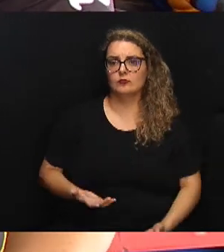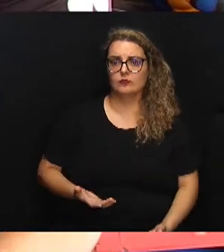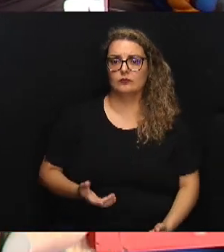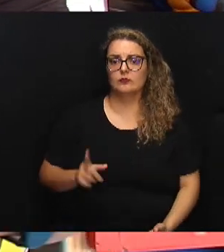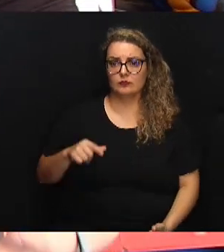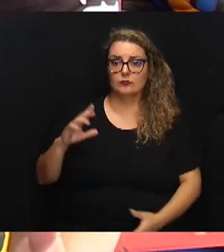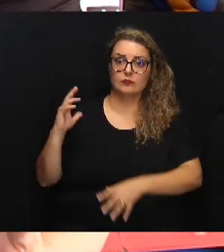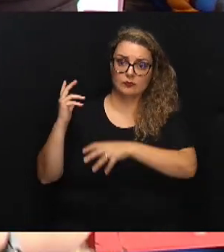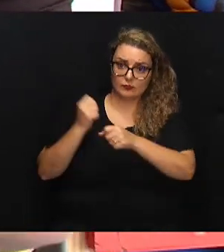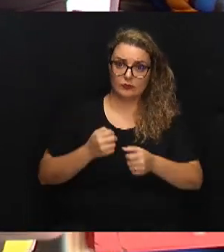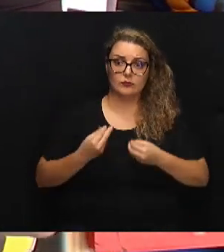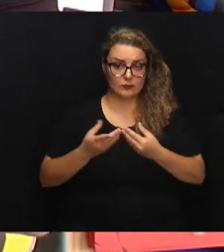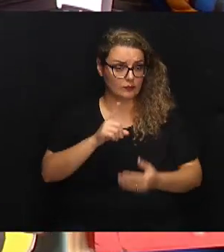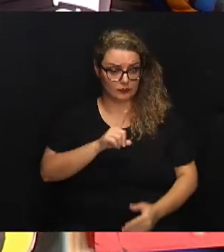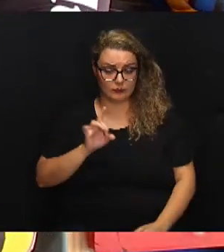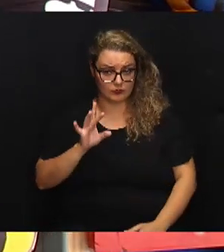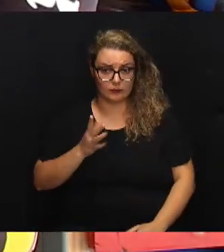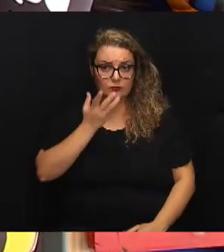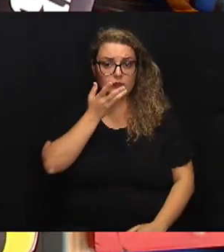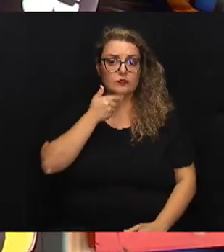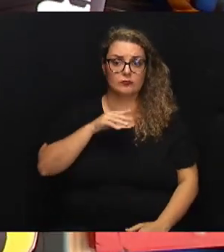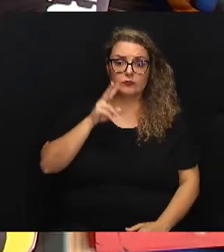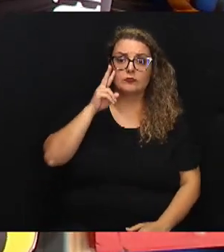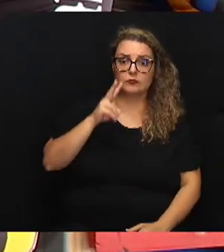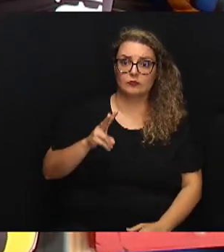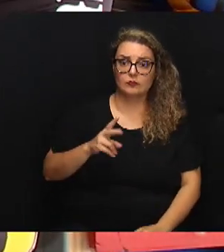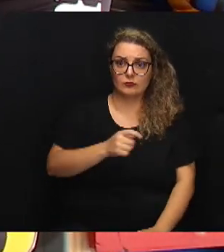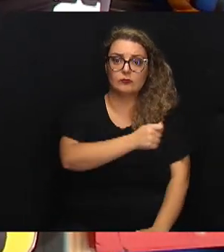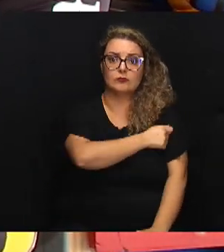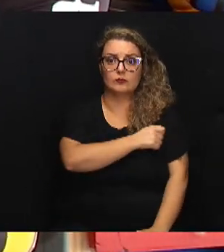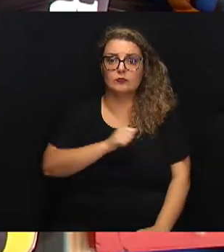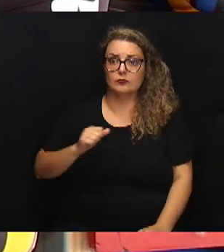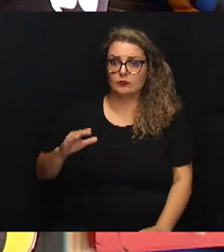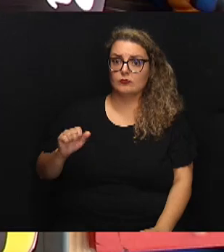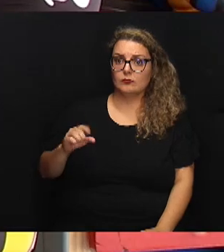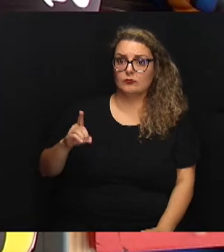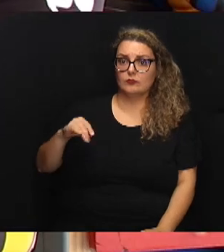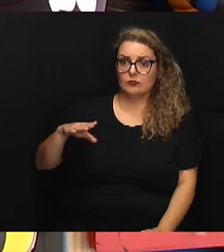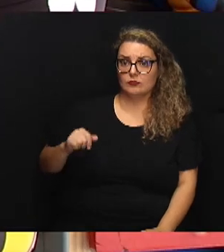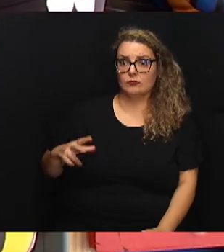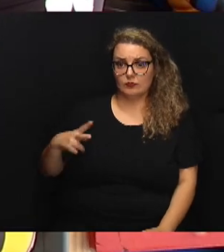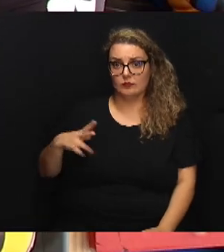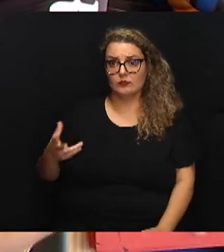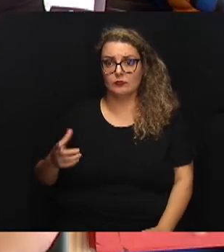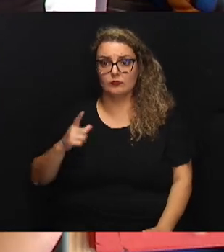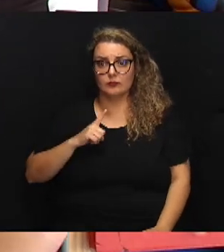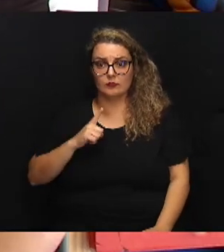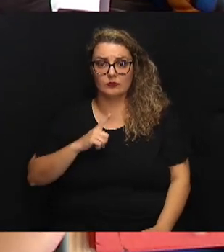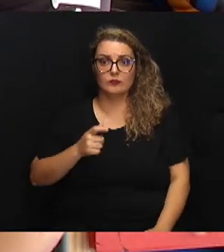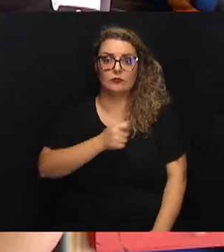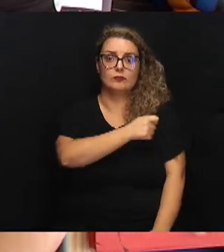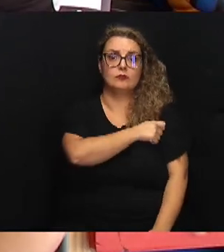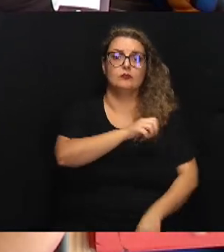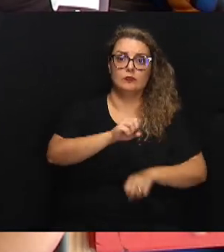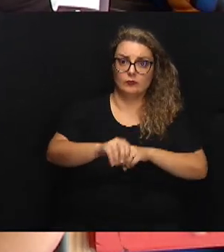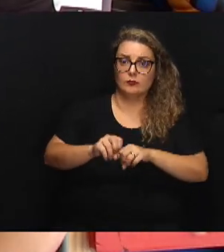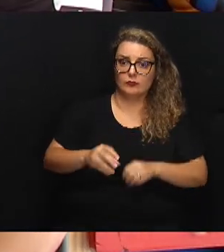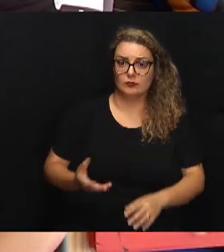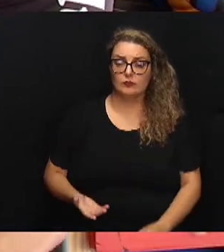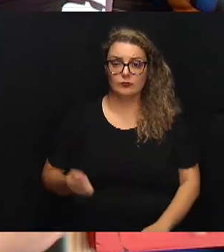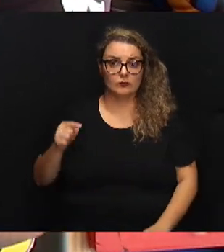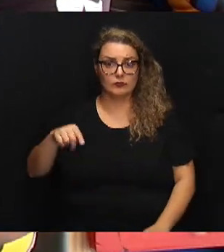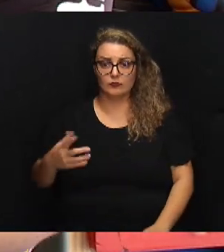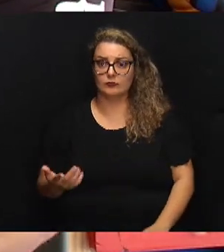jiu-jitsu traz, não só para as crianças, mas eu vejo também com os meus alunos da academia particular, onde eu tenho aulas de jiu-jitsu também, e lá